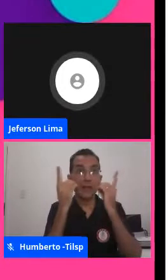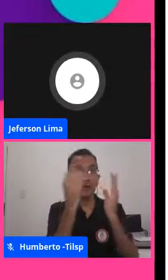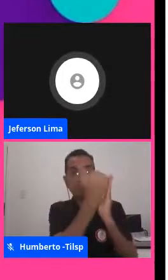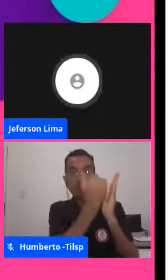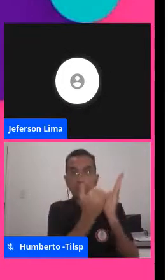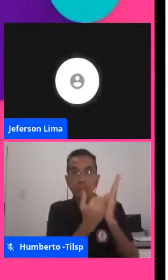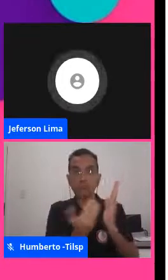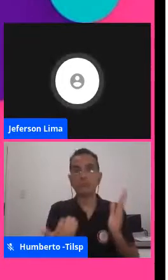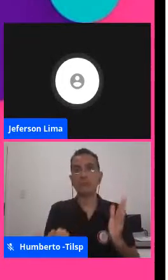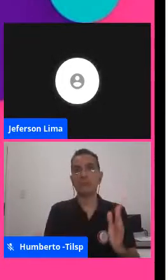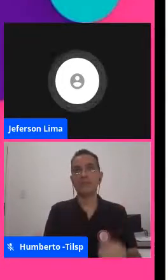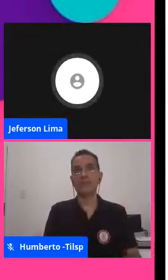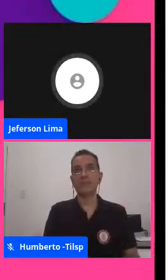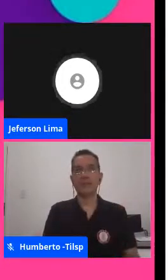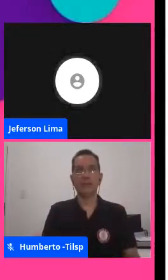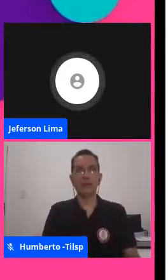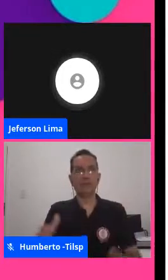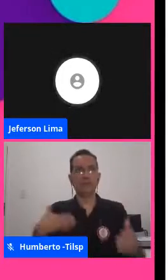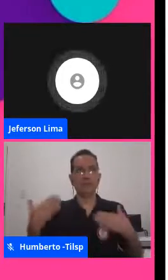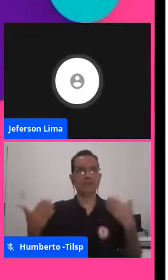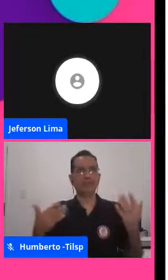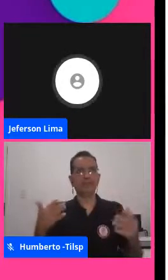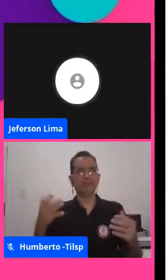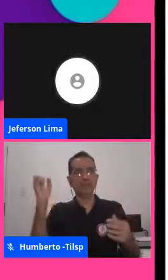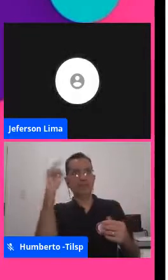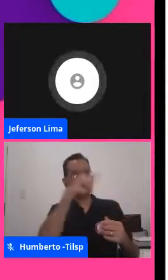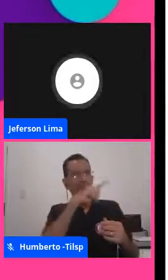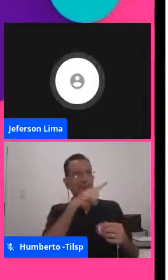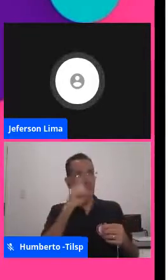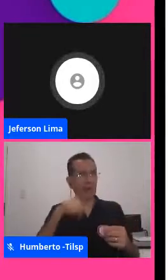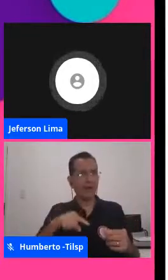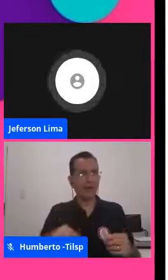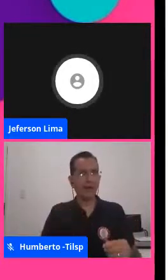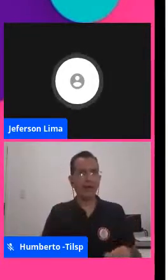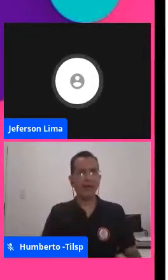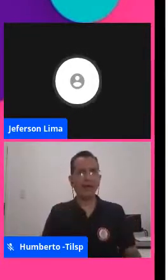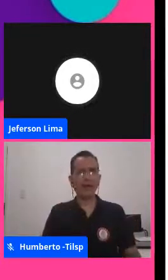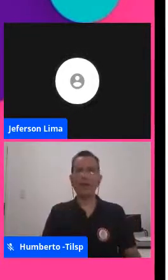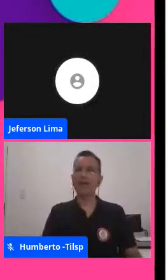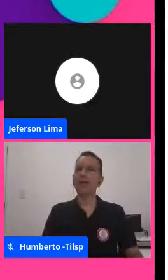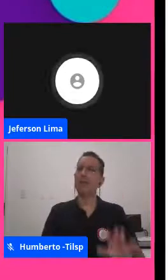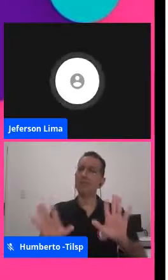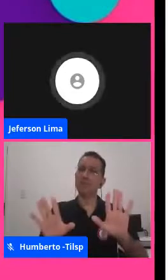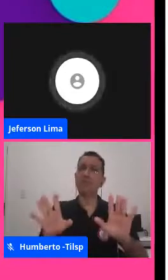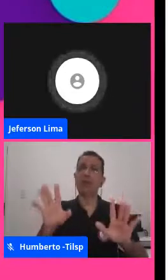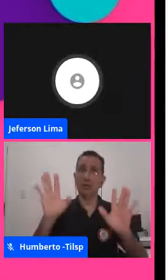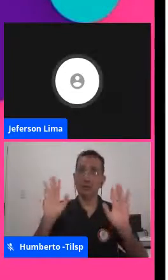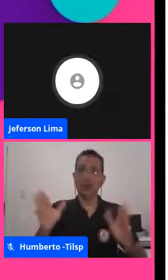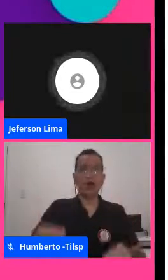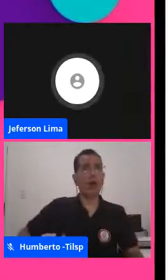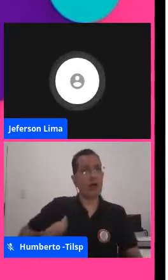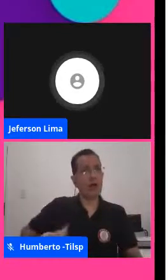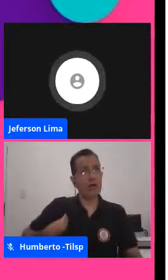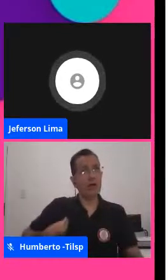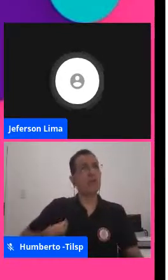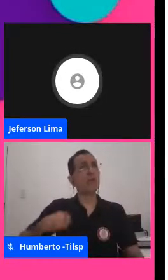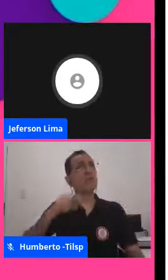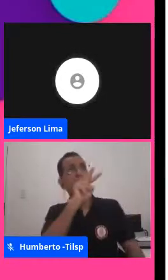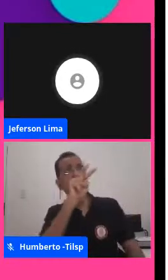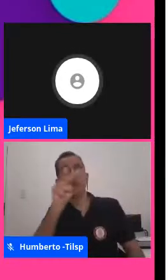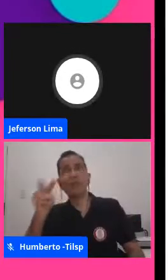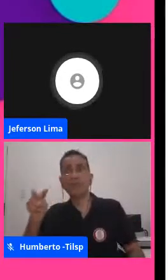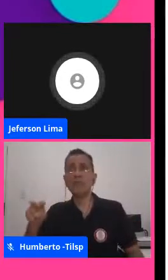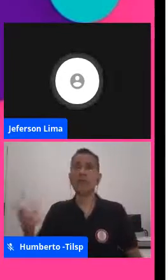assustador falar esse tipo de coisa, atualmente, está muito presente. Então, eu posso desenvolver o meu